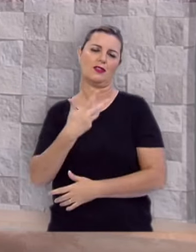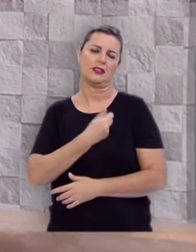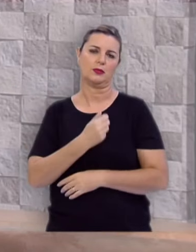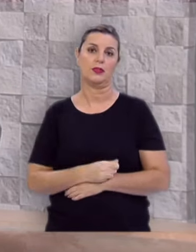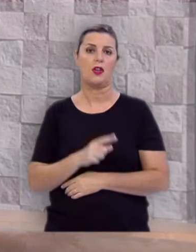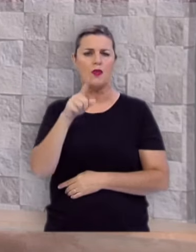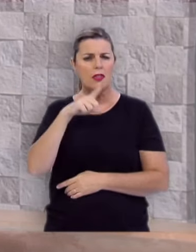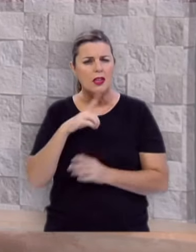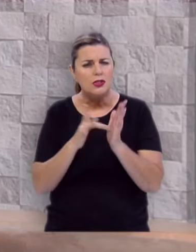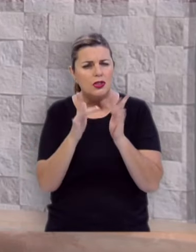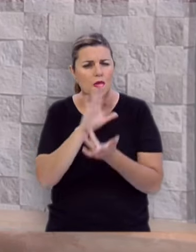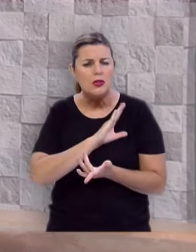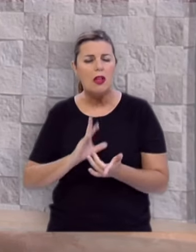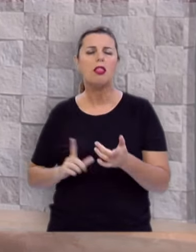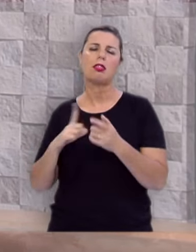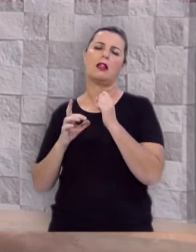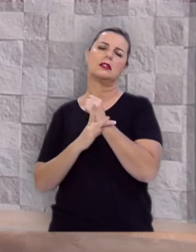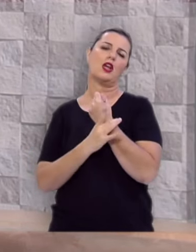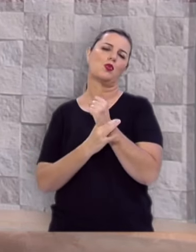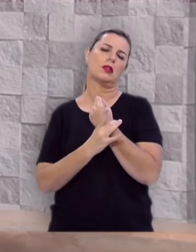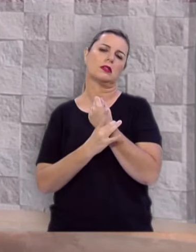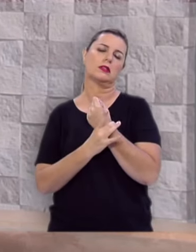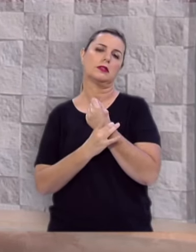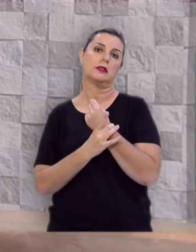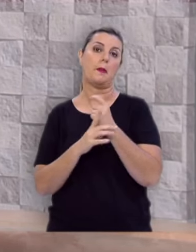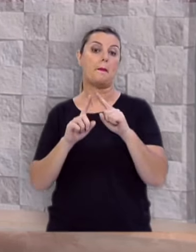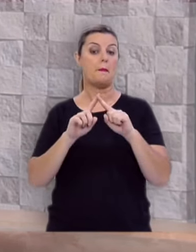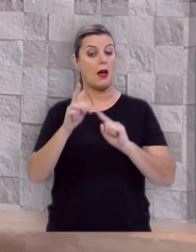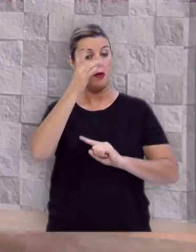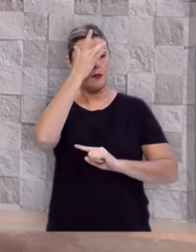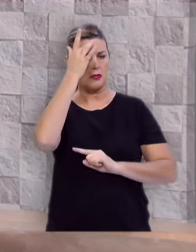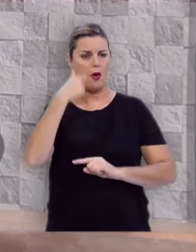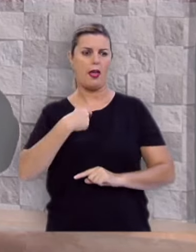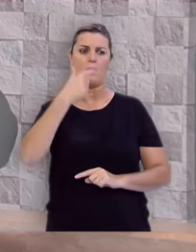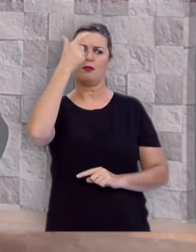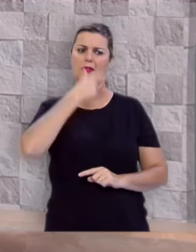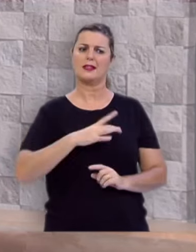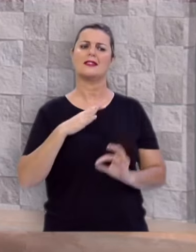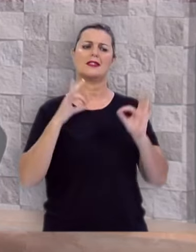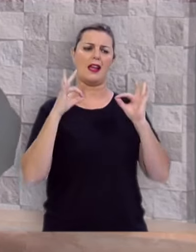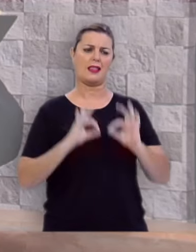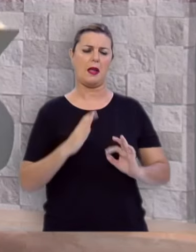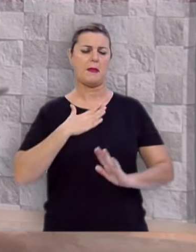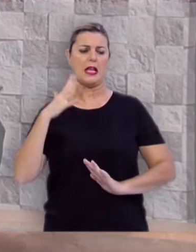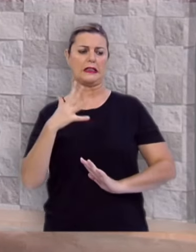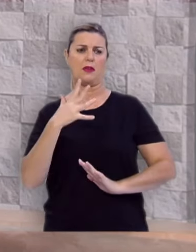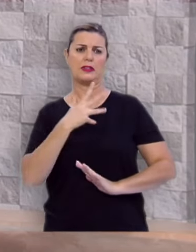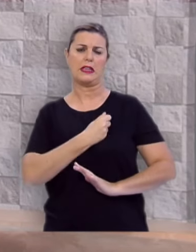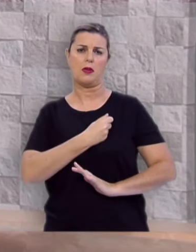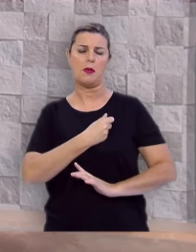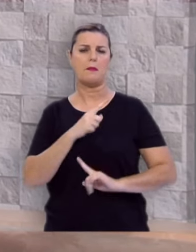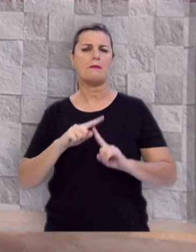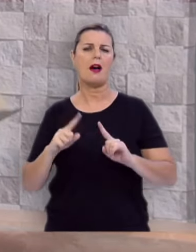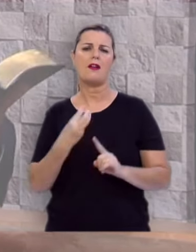salvação. Se você está em Cristo, você está seguro. Agora, aqueles que querem dizer: não, eu tenho certeza da minha